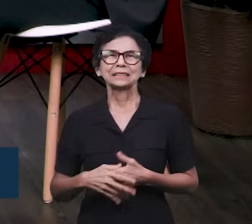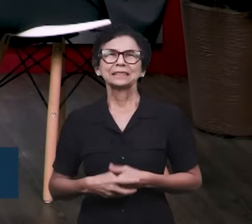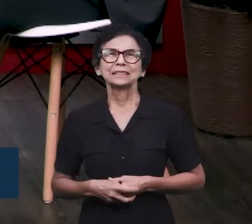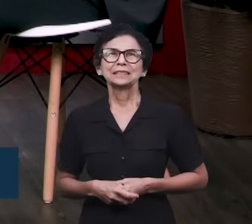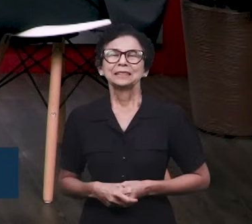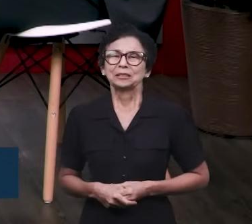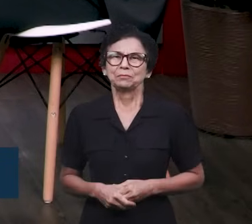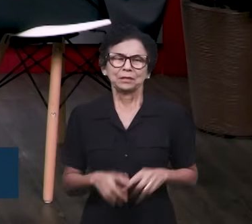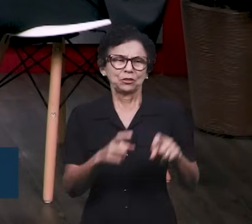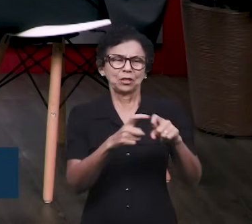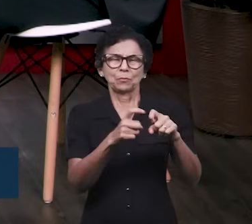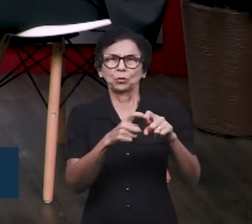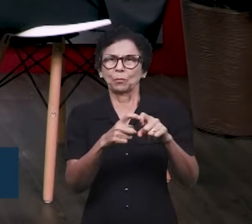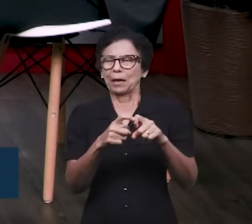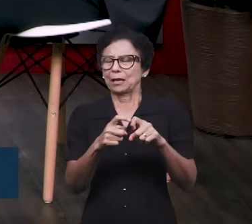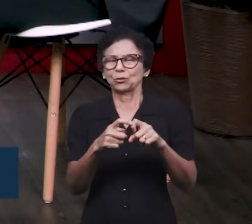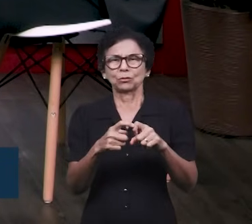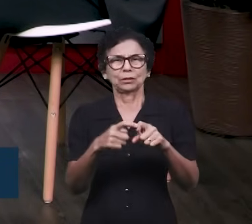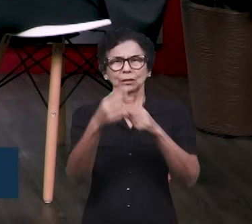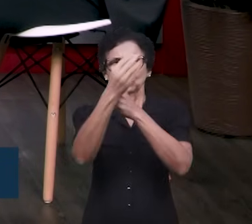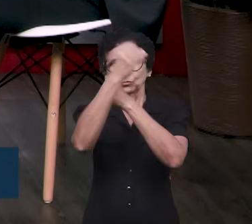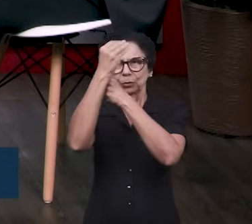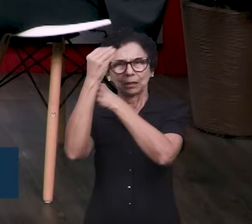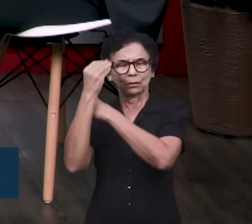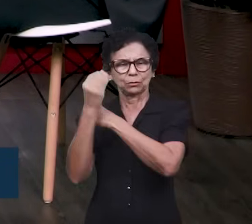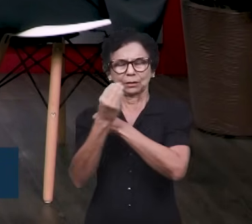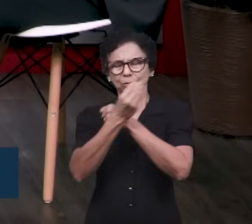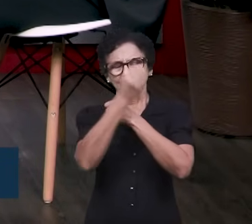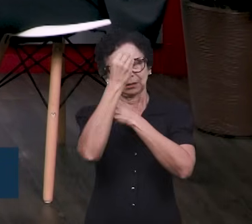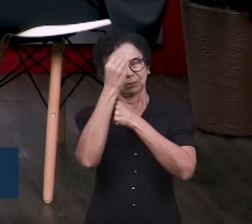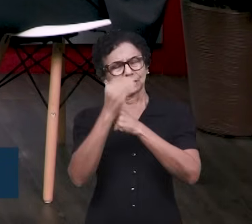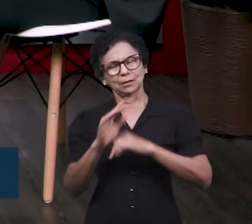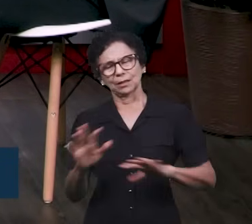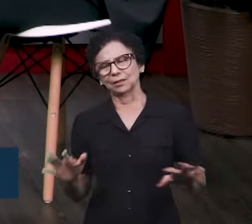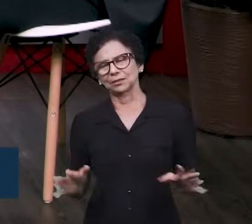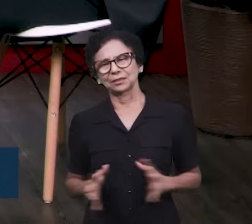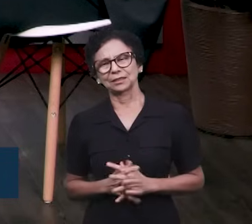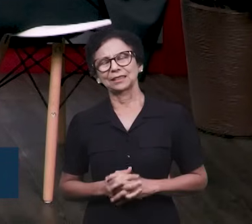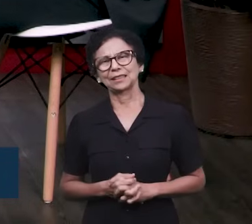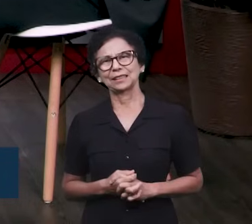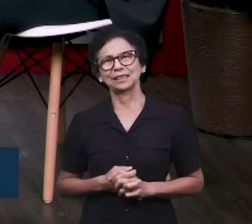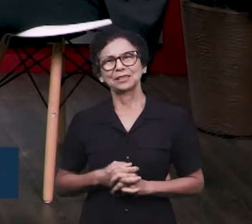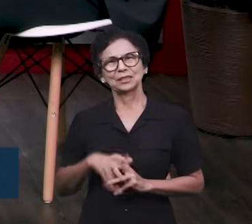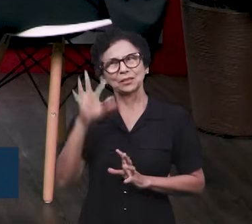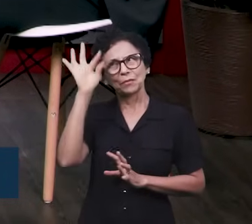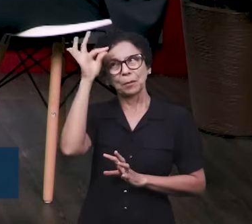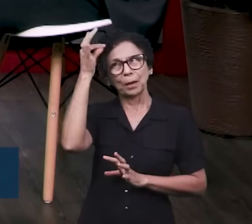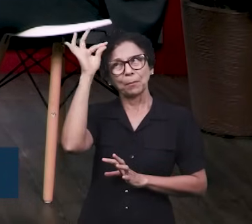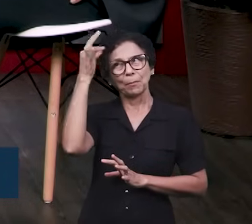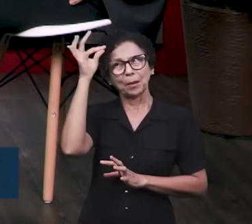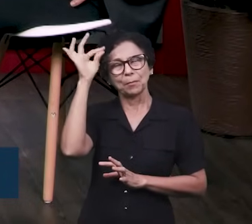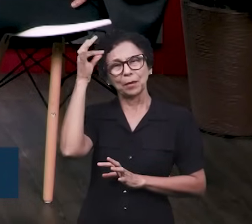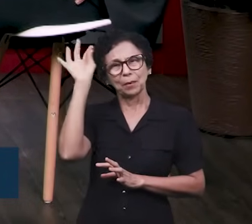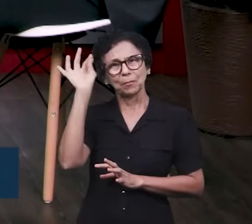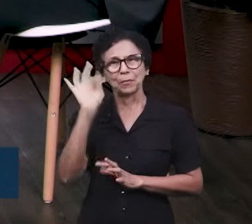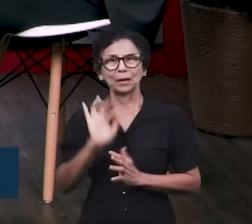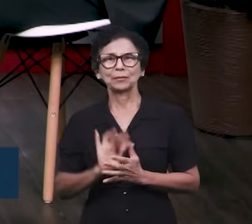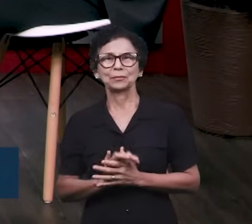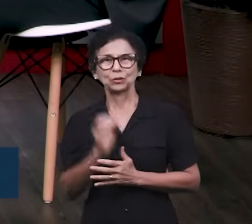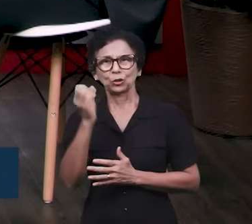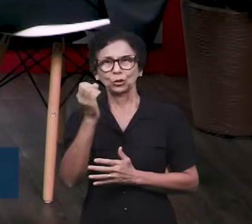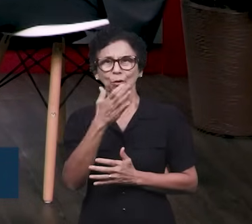Orlando fez uma cirurgia perfeita, cirurgia plástica que ficou perfeita, te renovou, inclusive. Me renovou, né? Me deixou mais